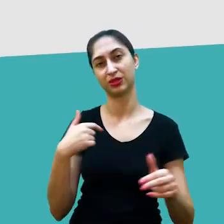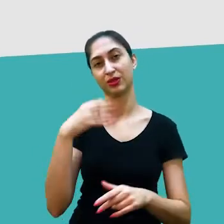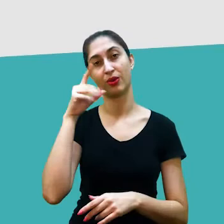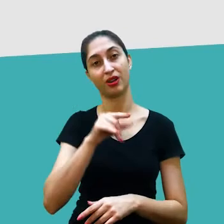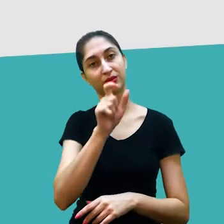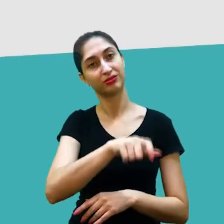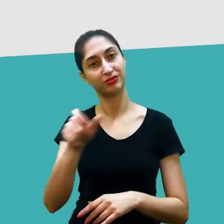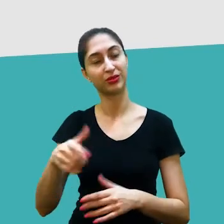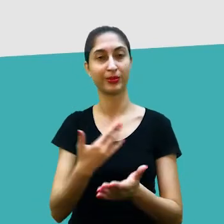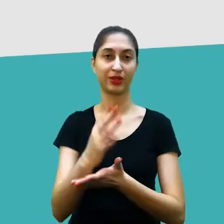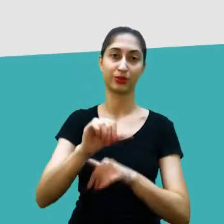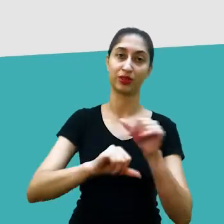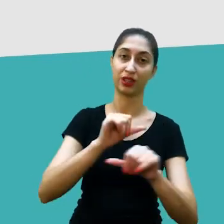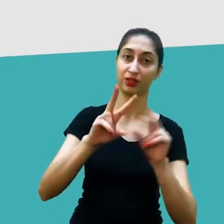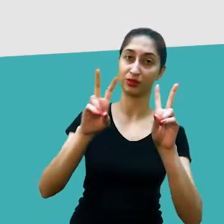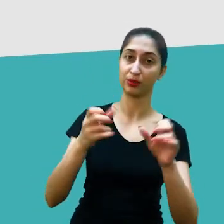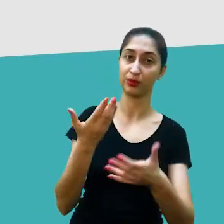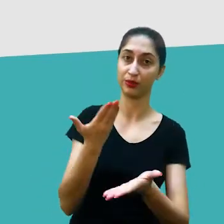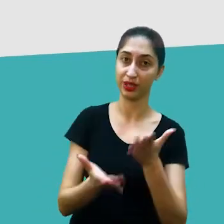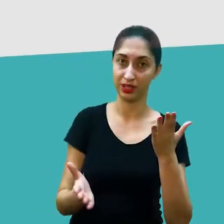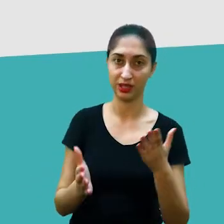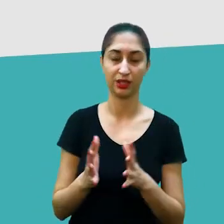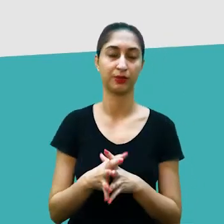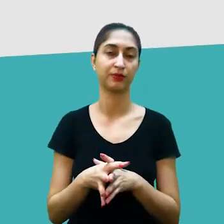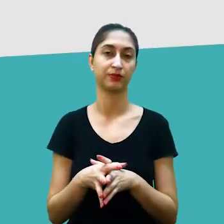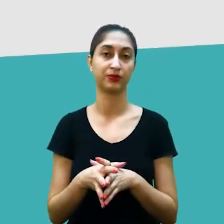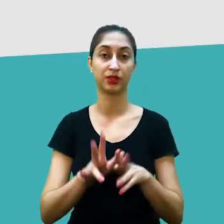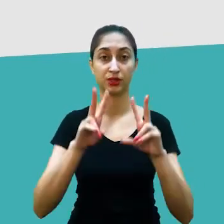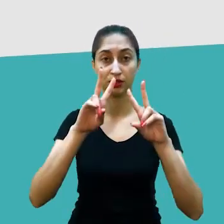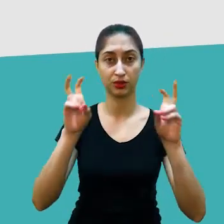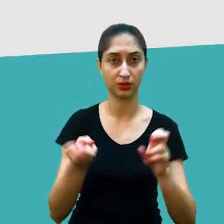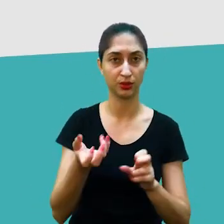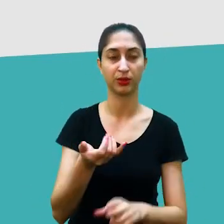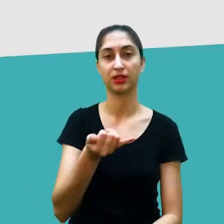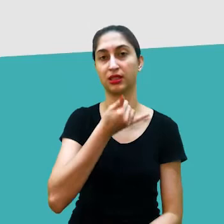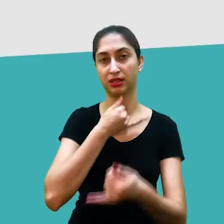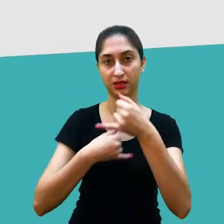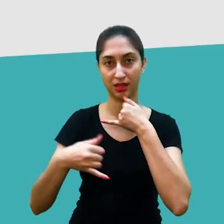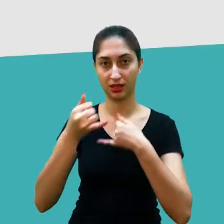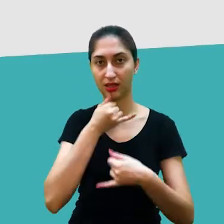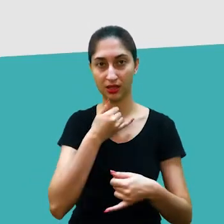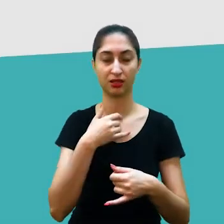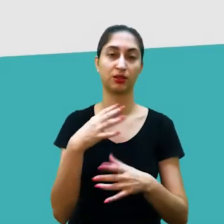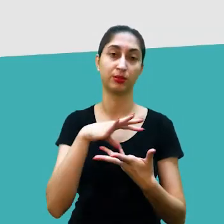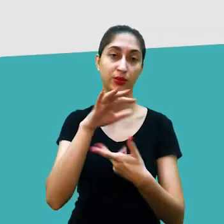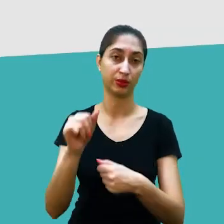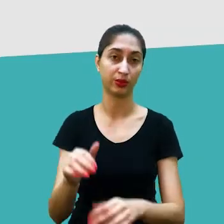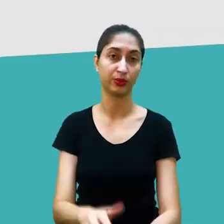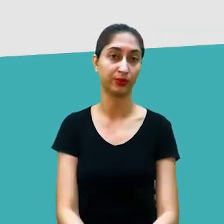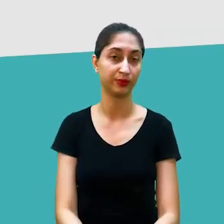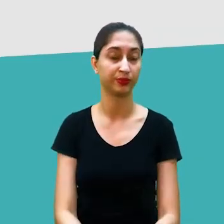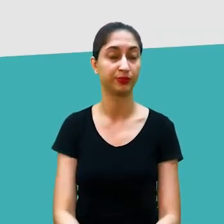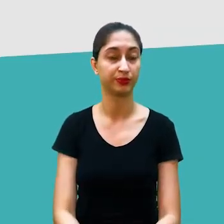pessoas com relação às perdas, a toda essa tristeza gigantesca do mundo. Isso tem que criar um